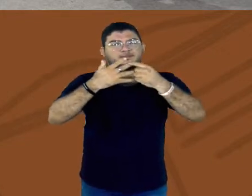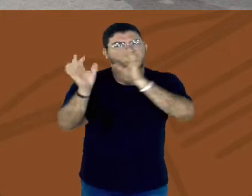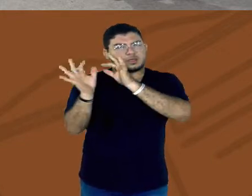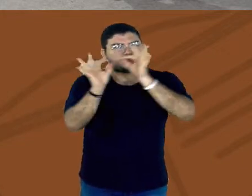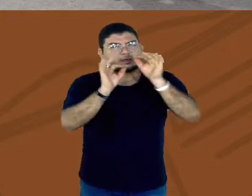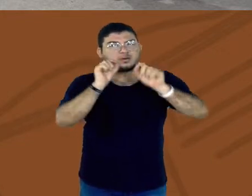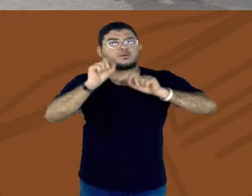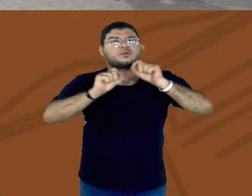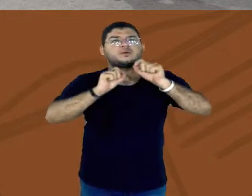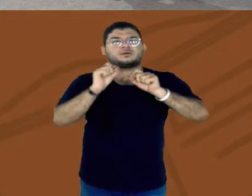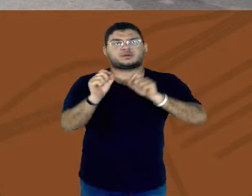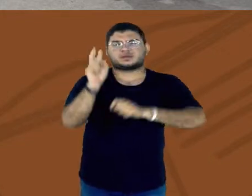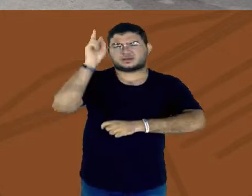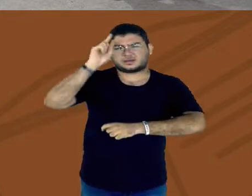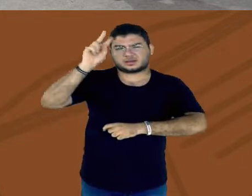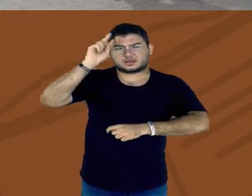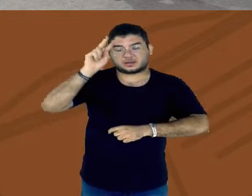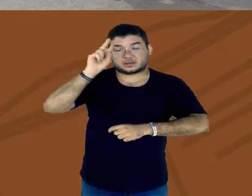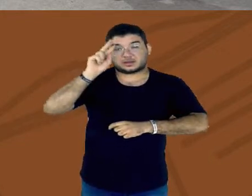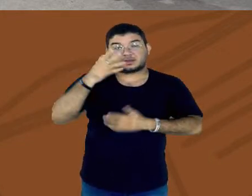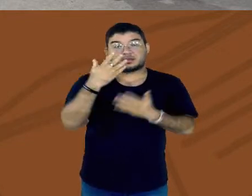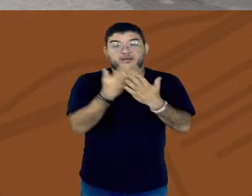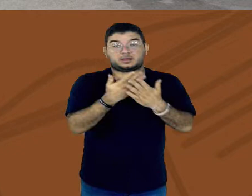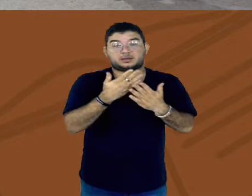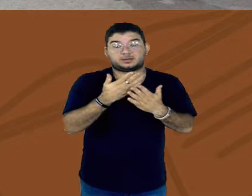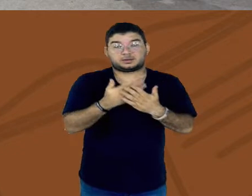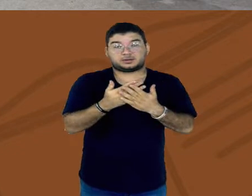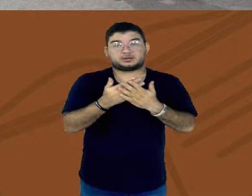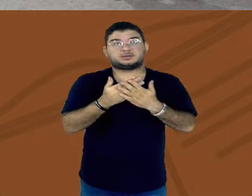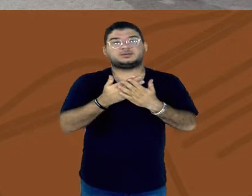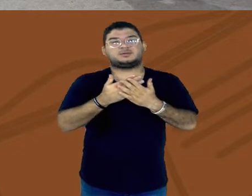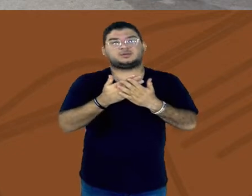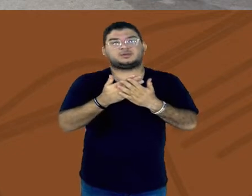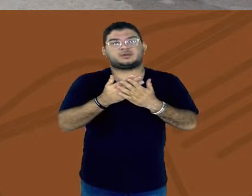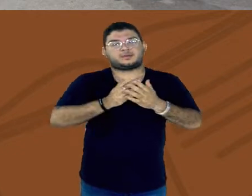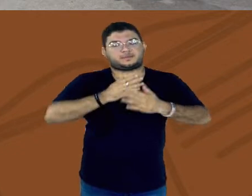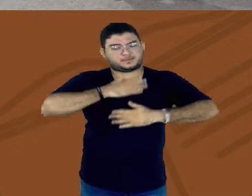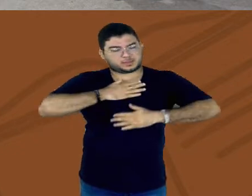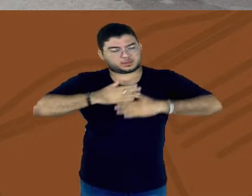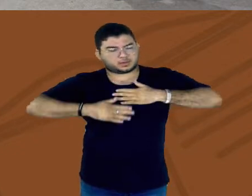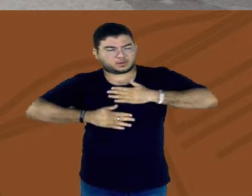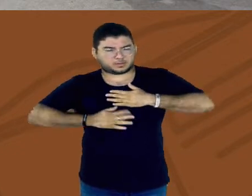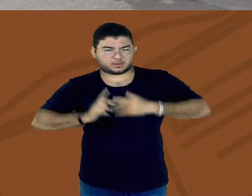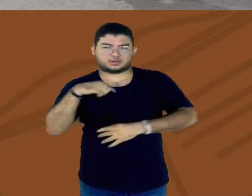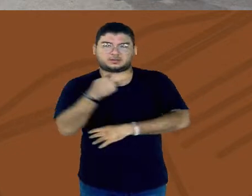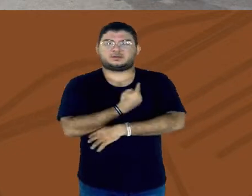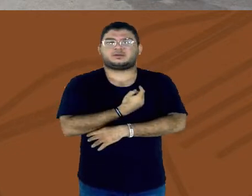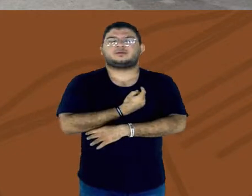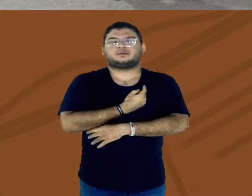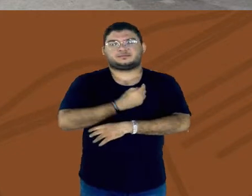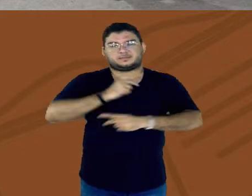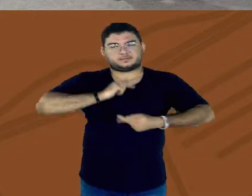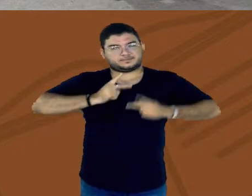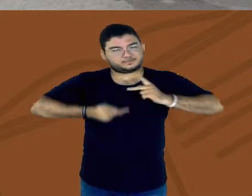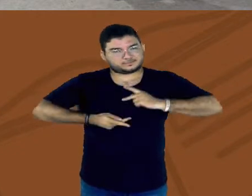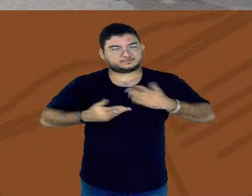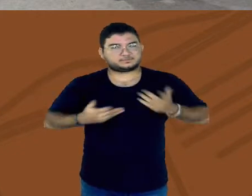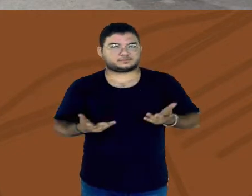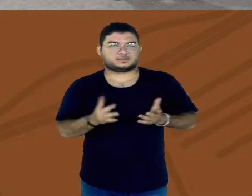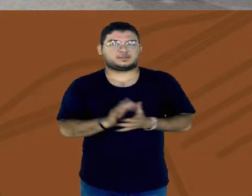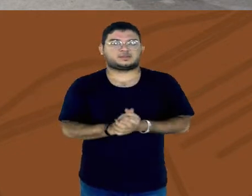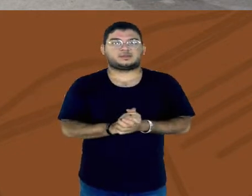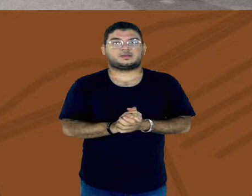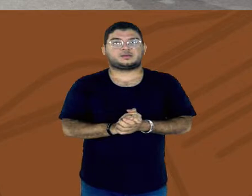nós estamos estudando as partes que compõem os seres vivos, em especial nós humanos, tá certo? Então, falando